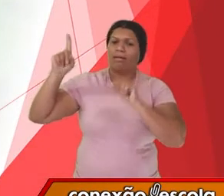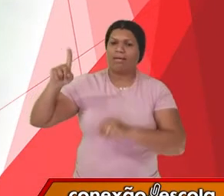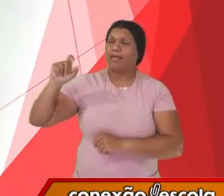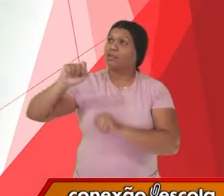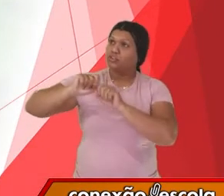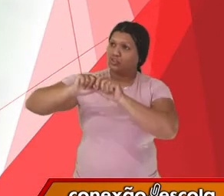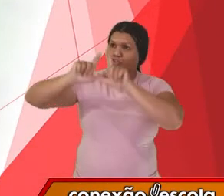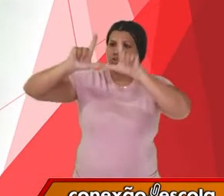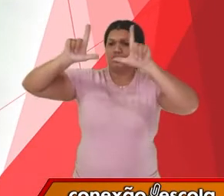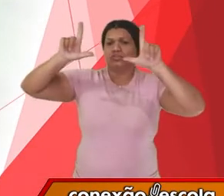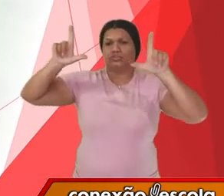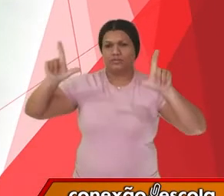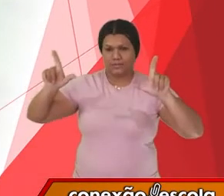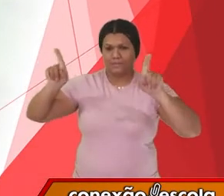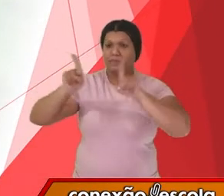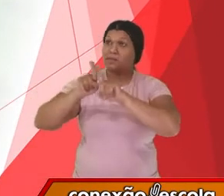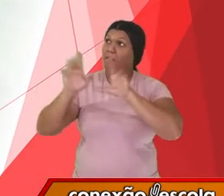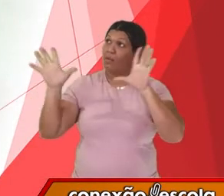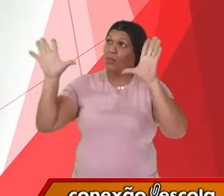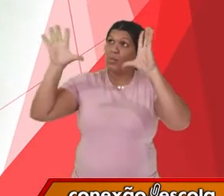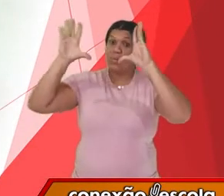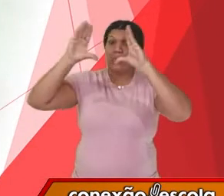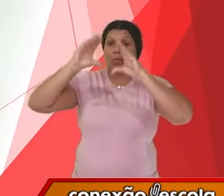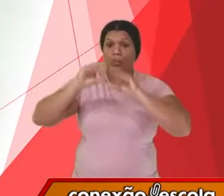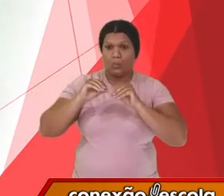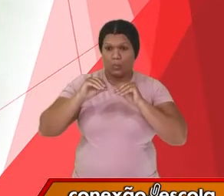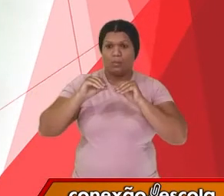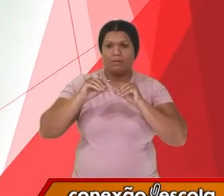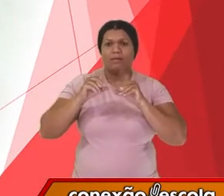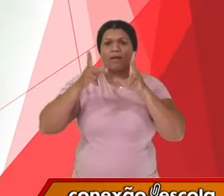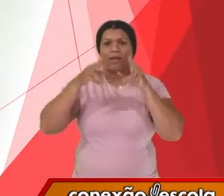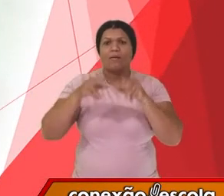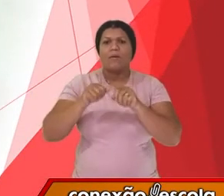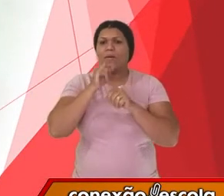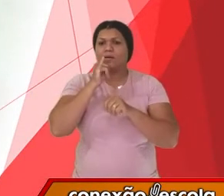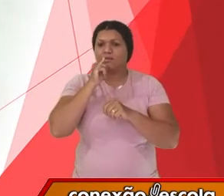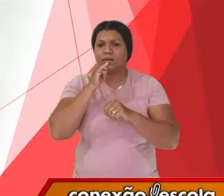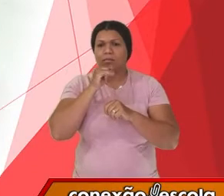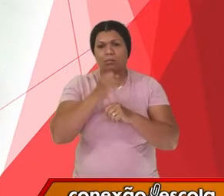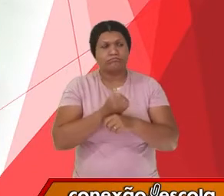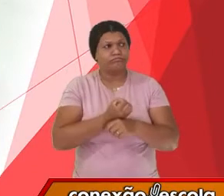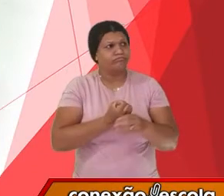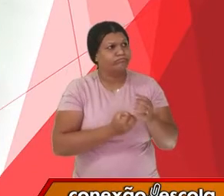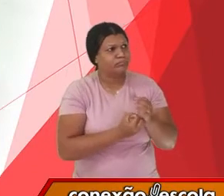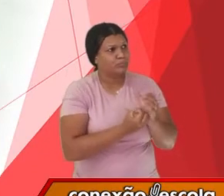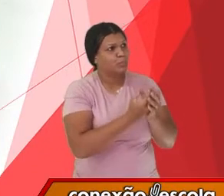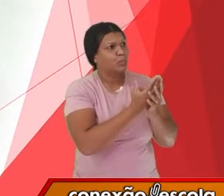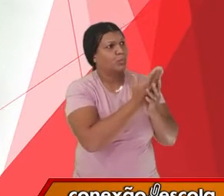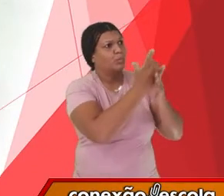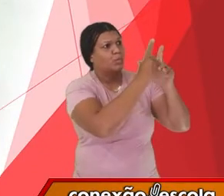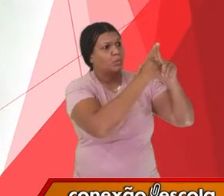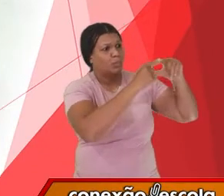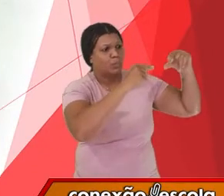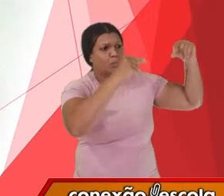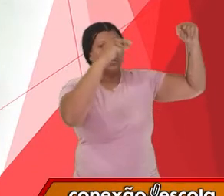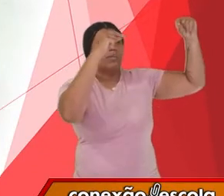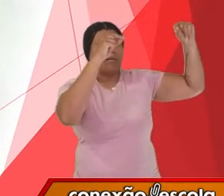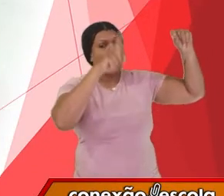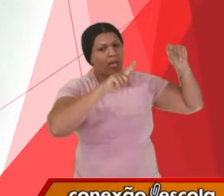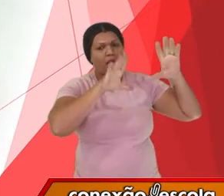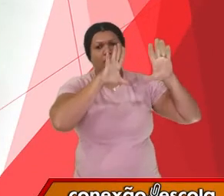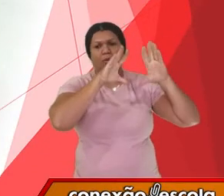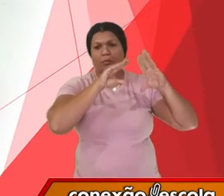chamamos de dia e o que nós chamamos de noite, assim como o surgimento da Lua, que define o que nós chamamos de